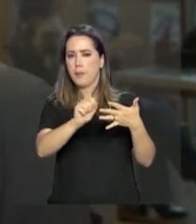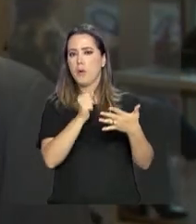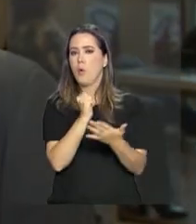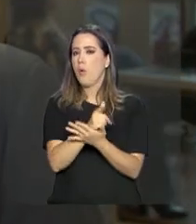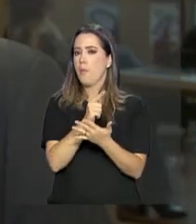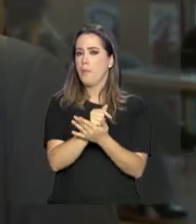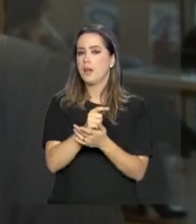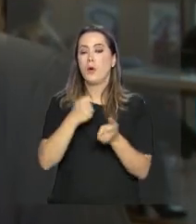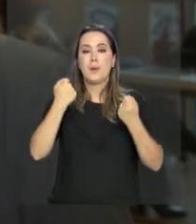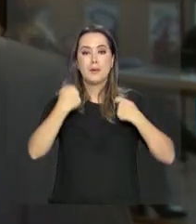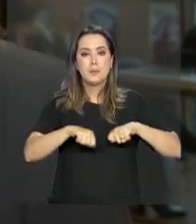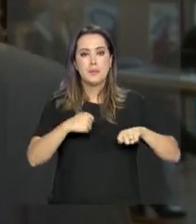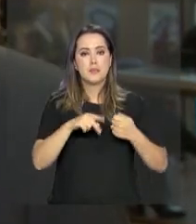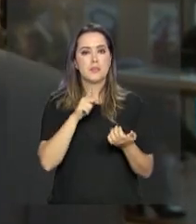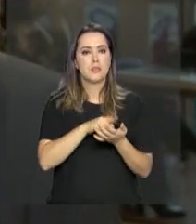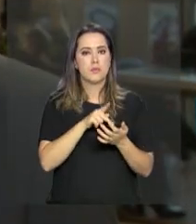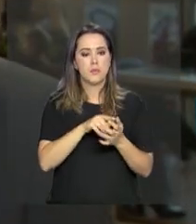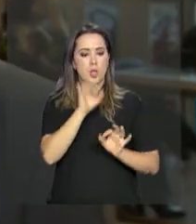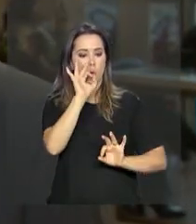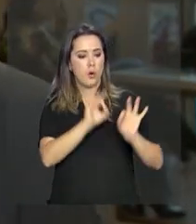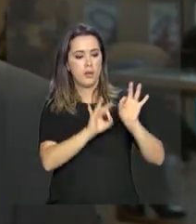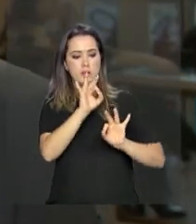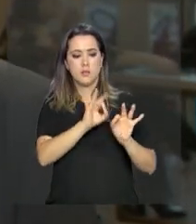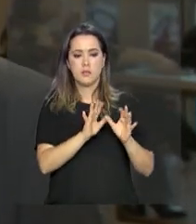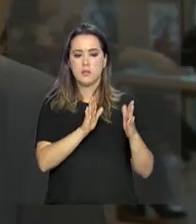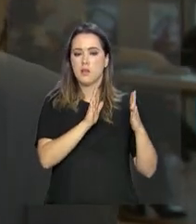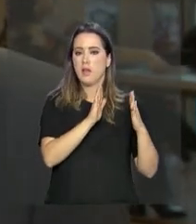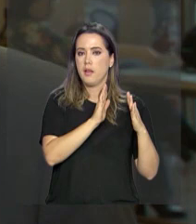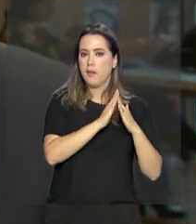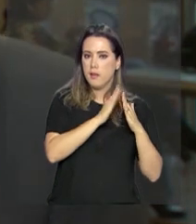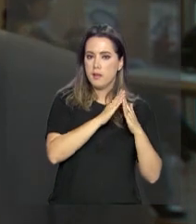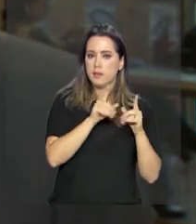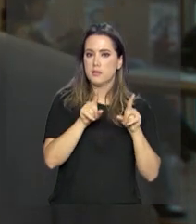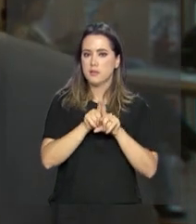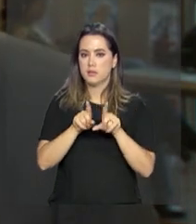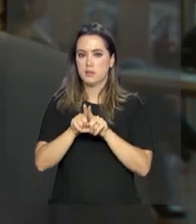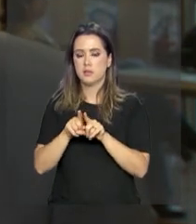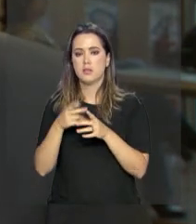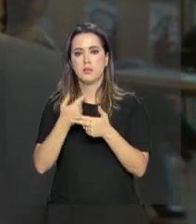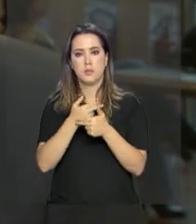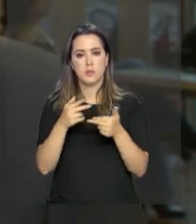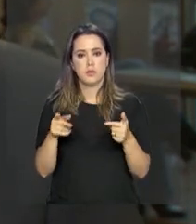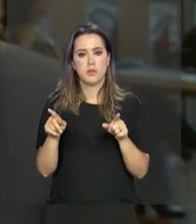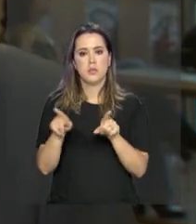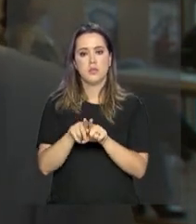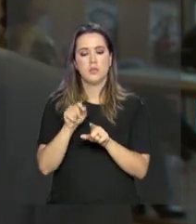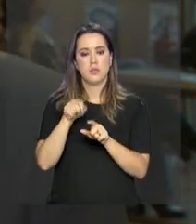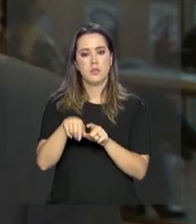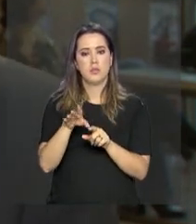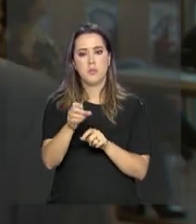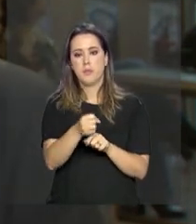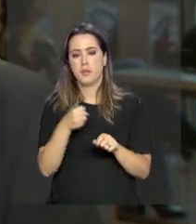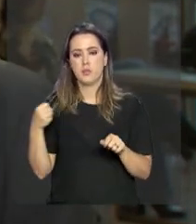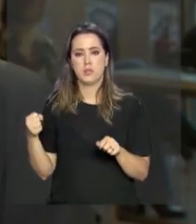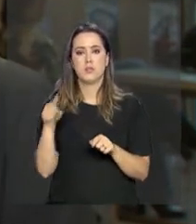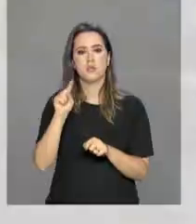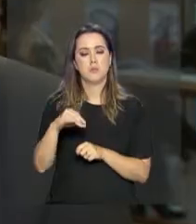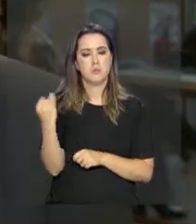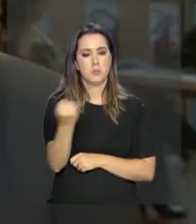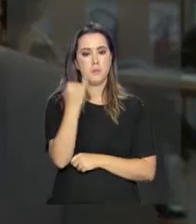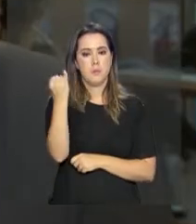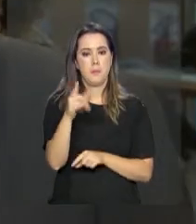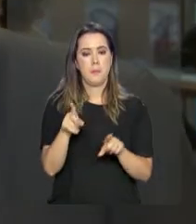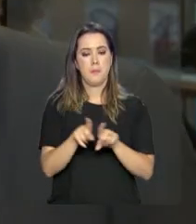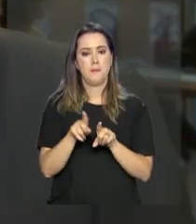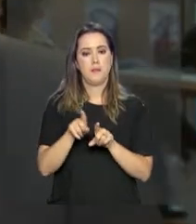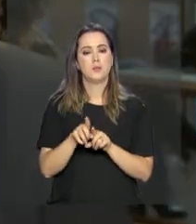do acondicionamento, da organização do estoque, tanto na despensa como também dos laticínios, dos perecíveis na geladeira também é importante. E